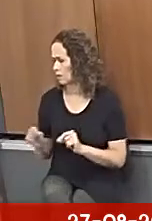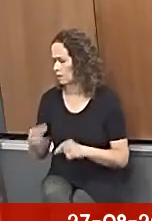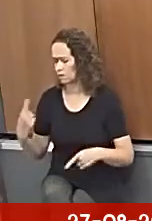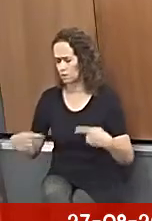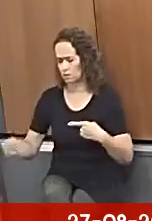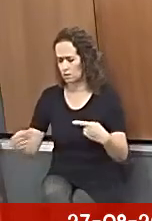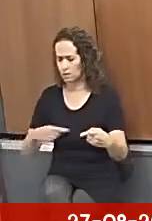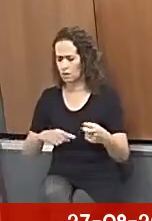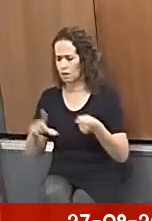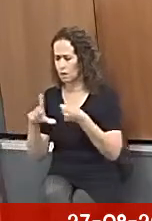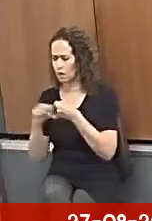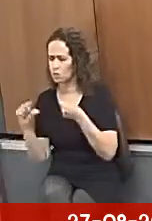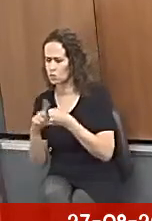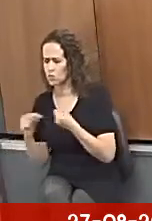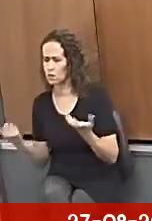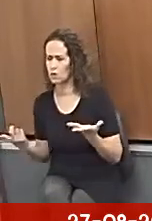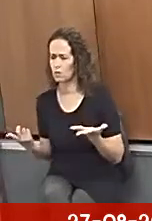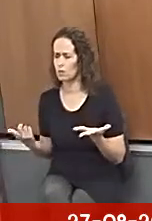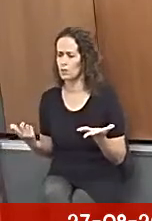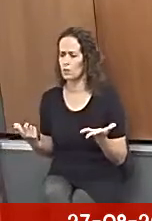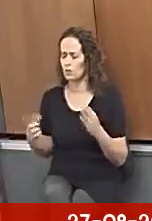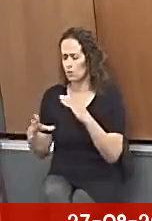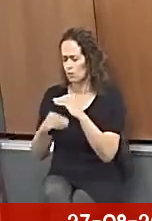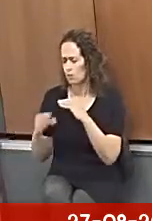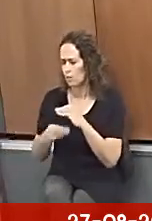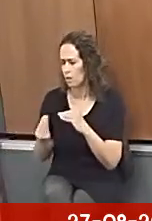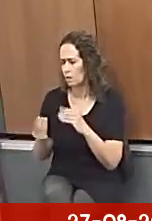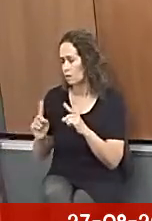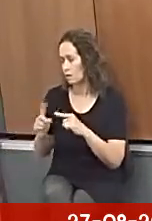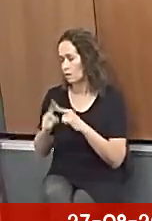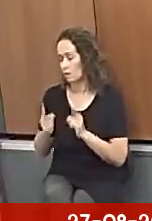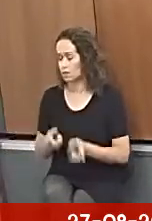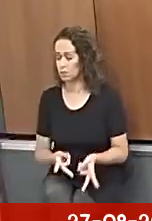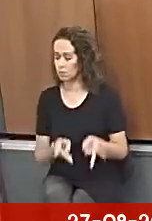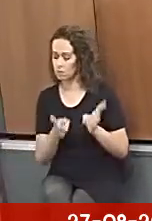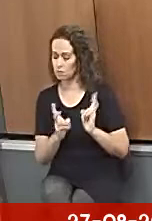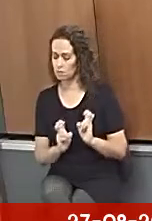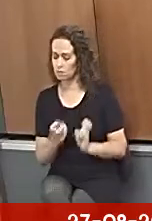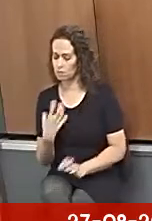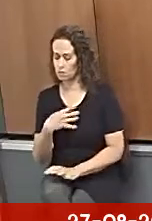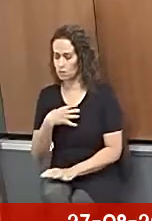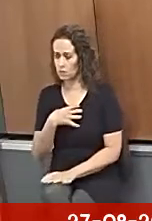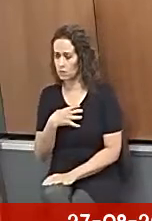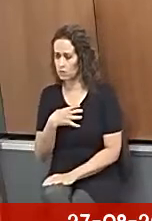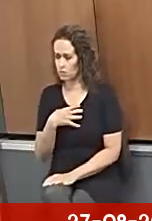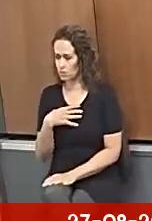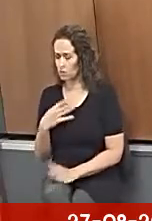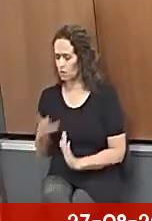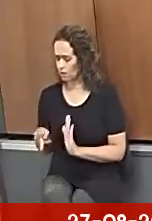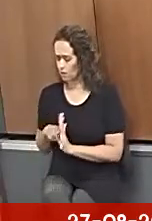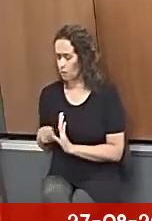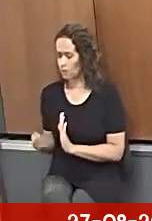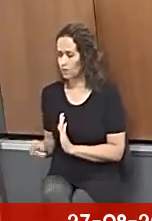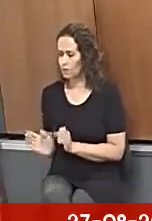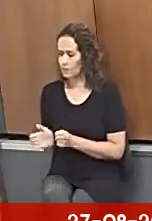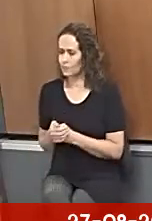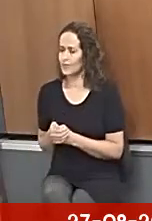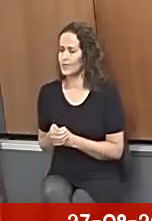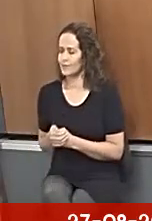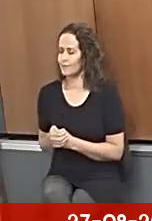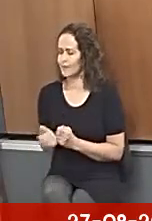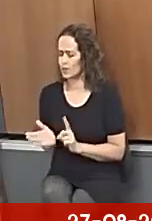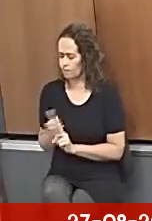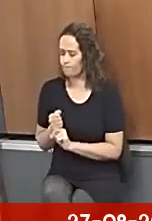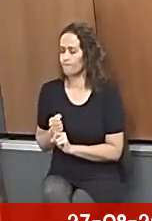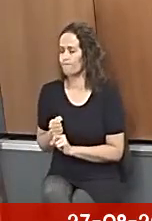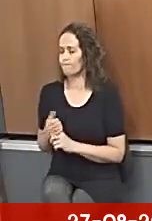artigo do inciso de percepção da pessoa sentir acolhida no espaço é então a minha presença aqui